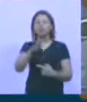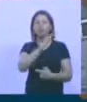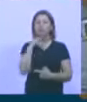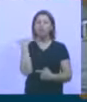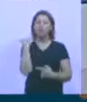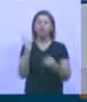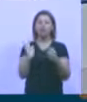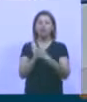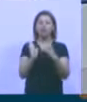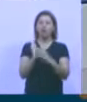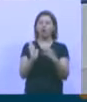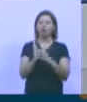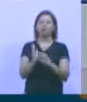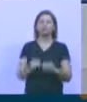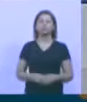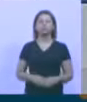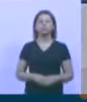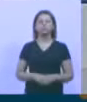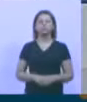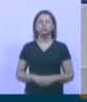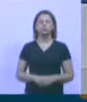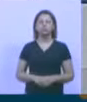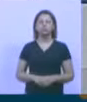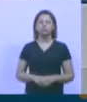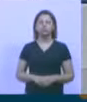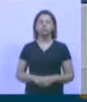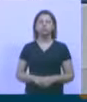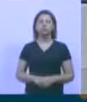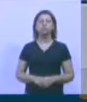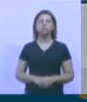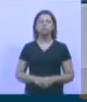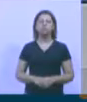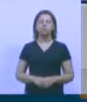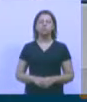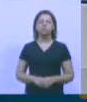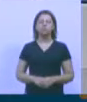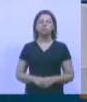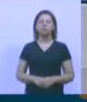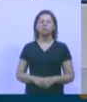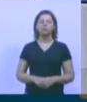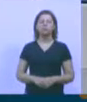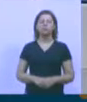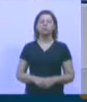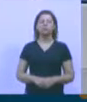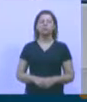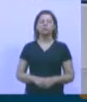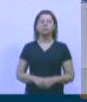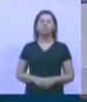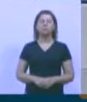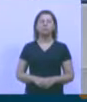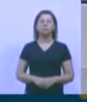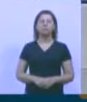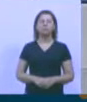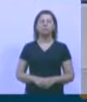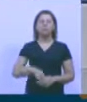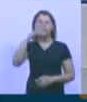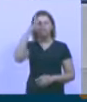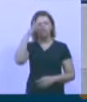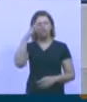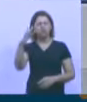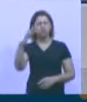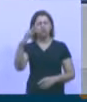de AIDS. How much more emotional burden, spiritual sicknesses can be transmitted. Imagina